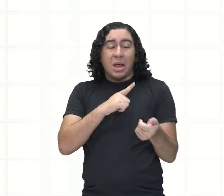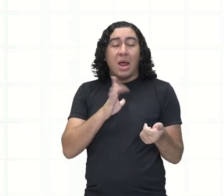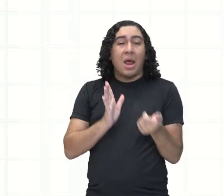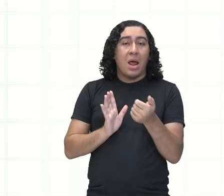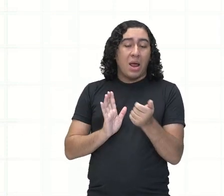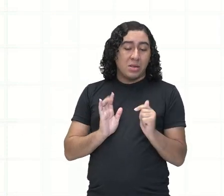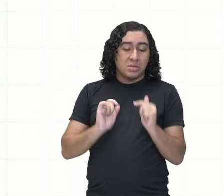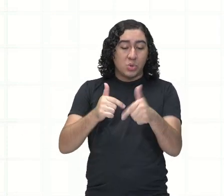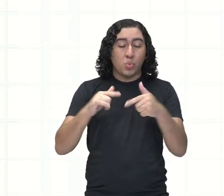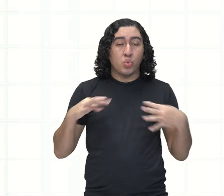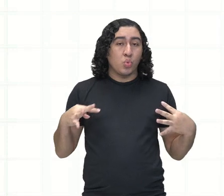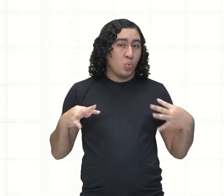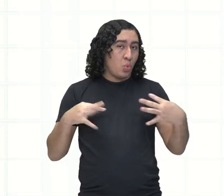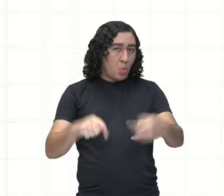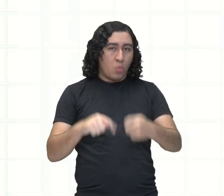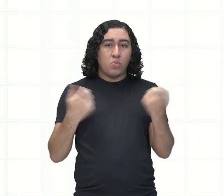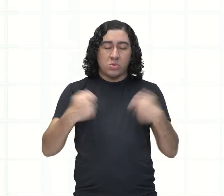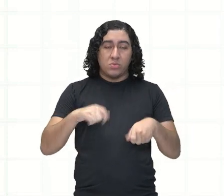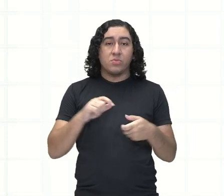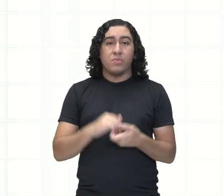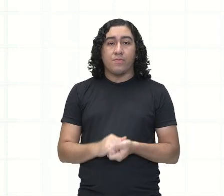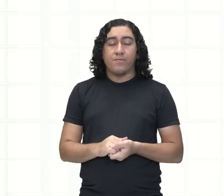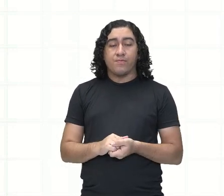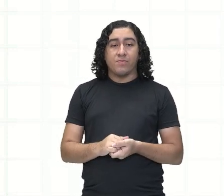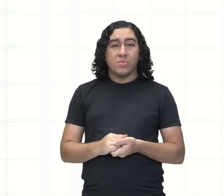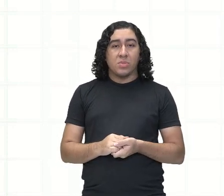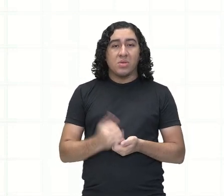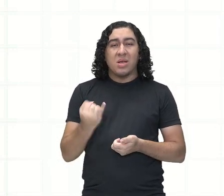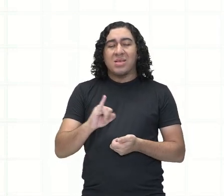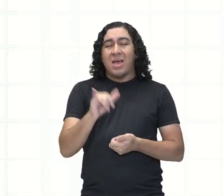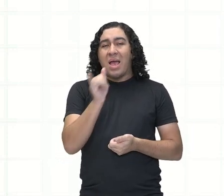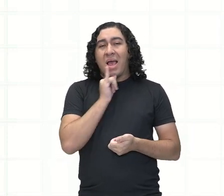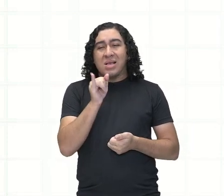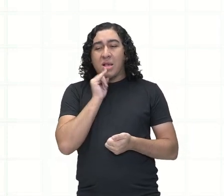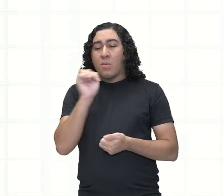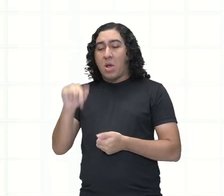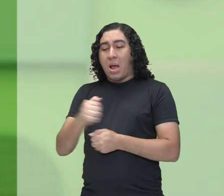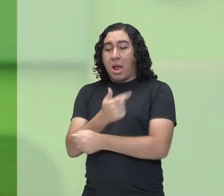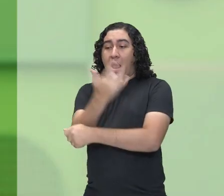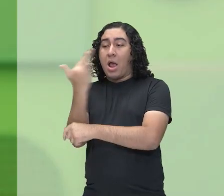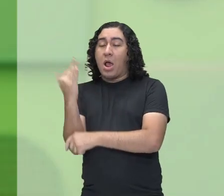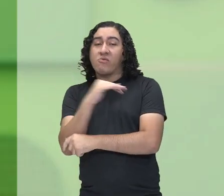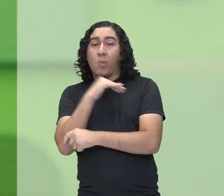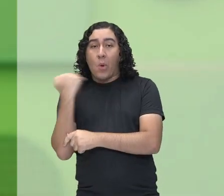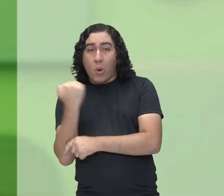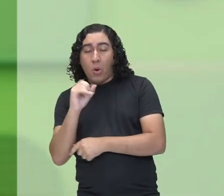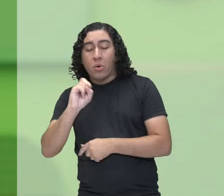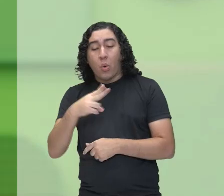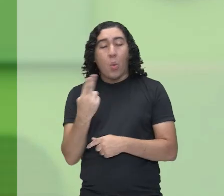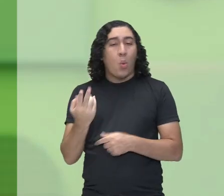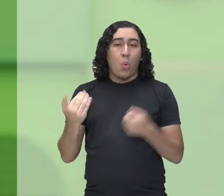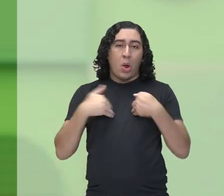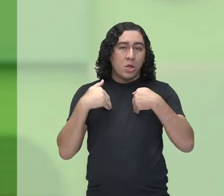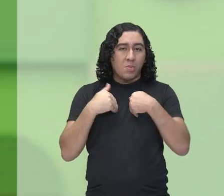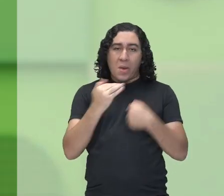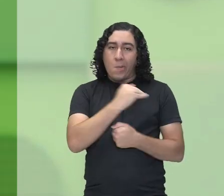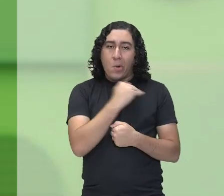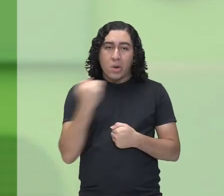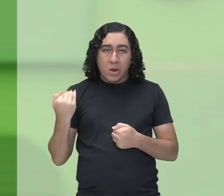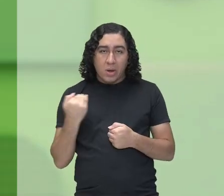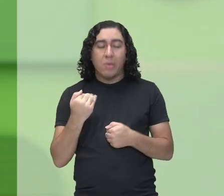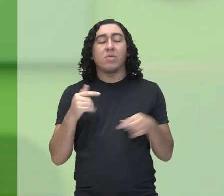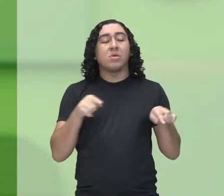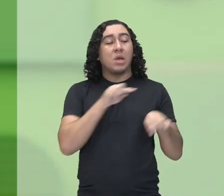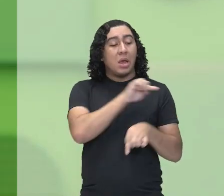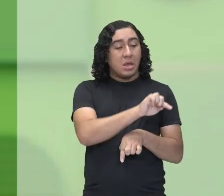níveis tróficos, seja decompondo produtores, sejam decompondo consumidores. Eles vão